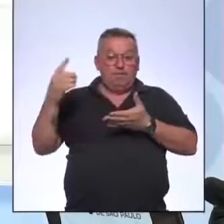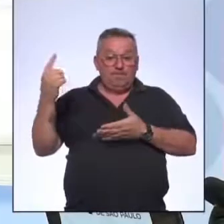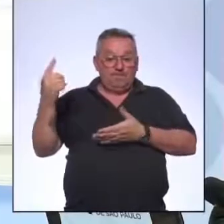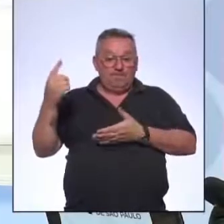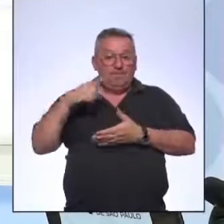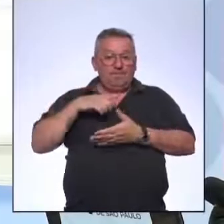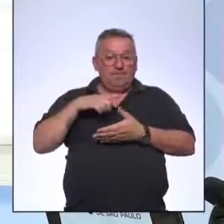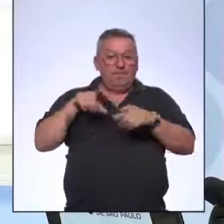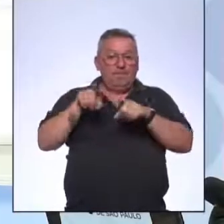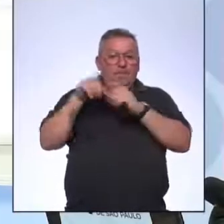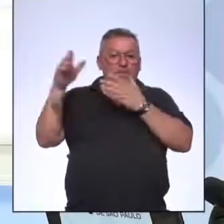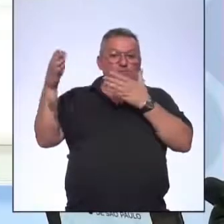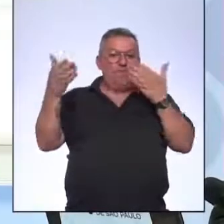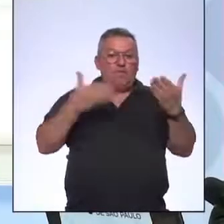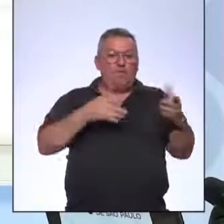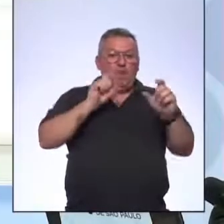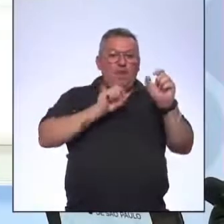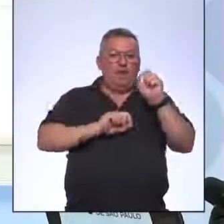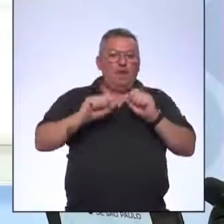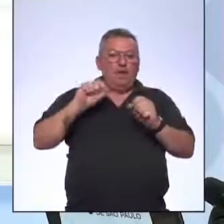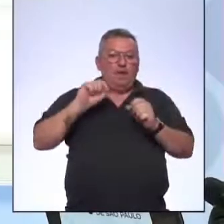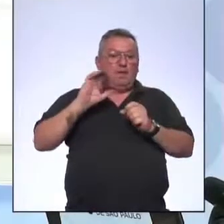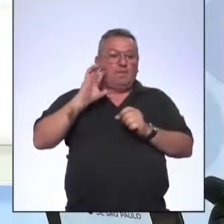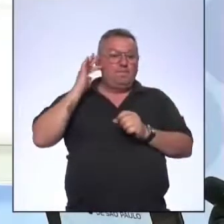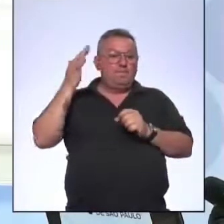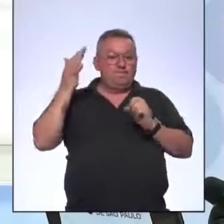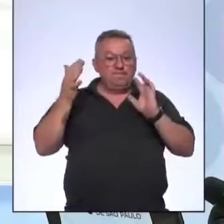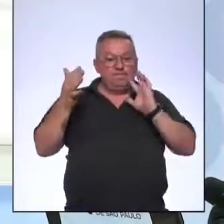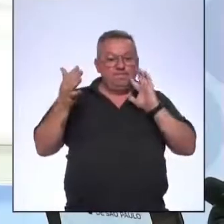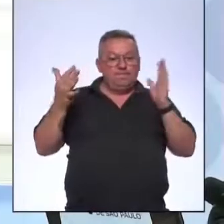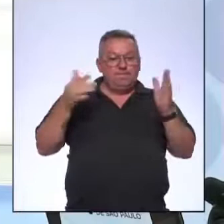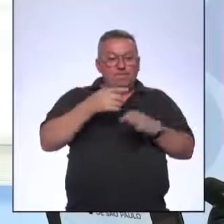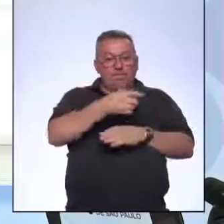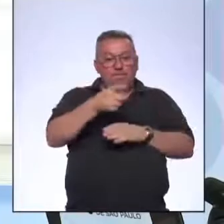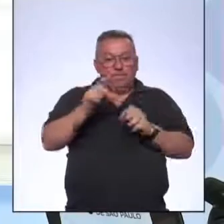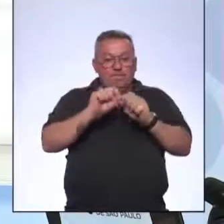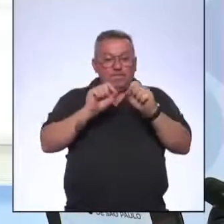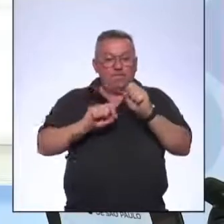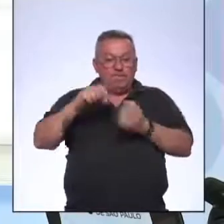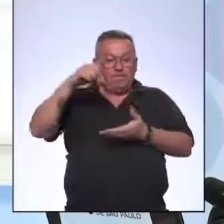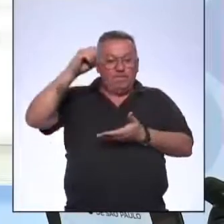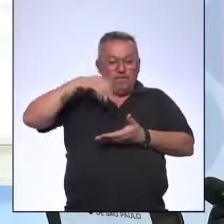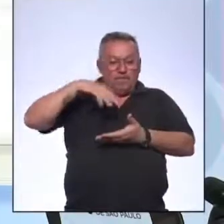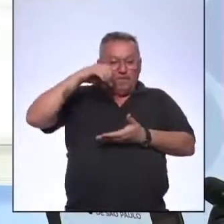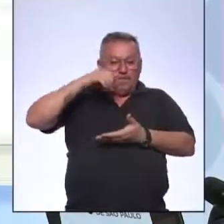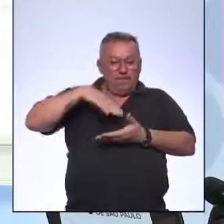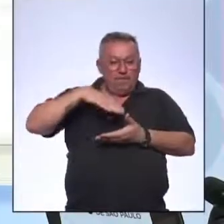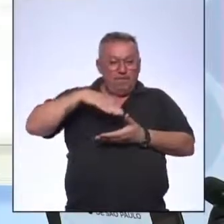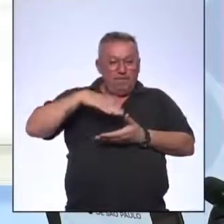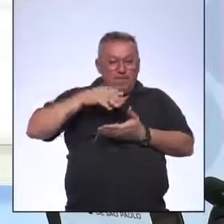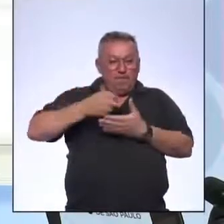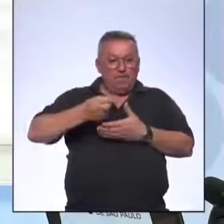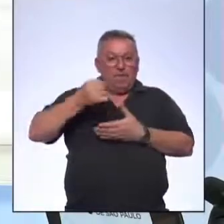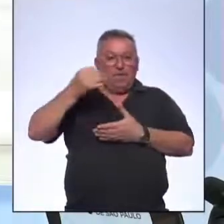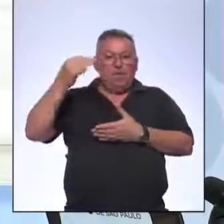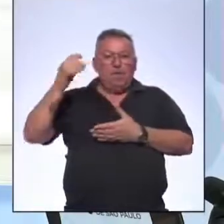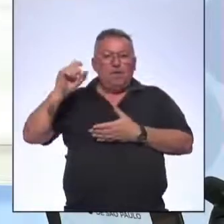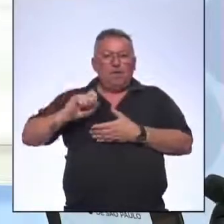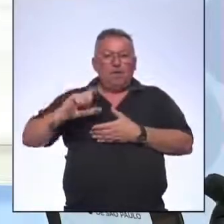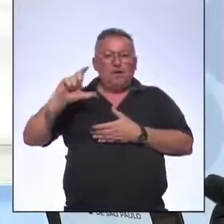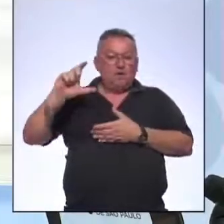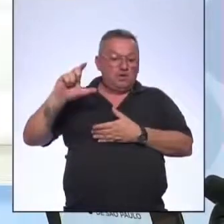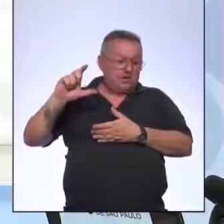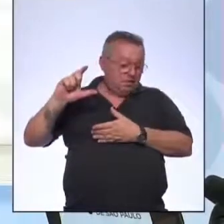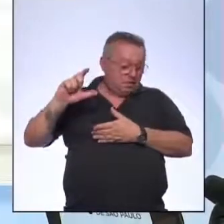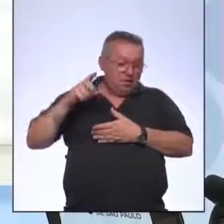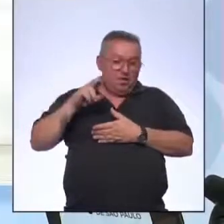eu trago a resolução para vocês fazerem um print com uma quantidade maior